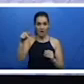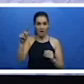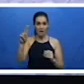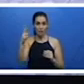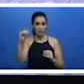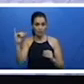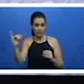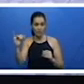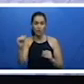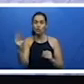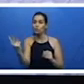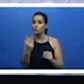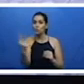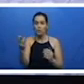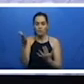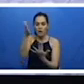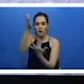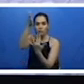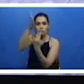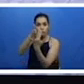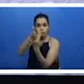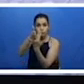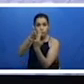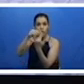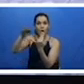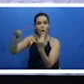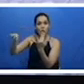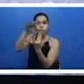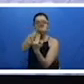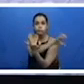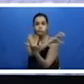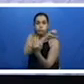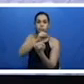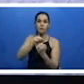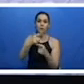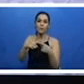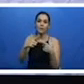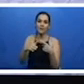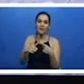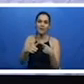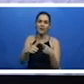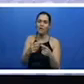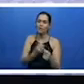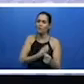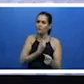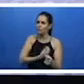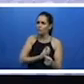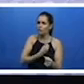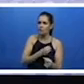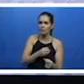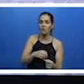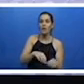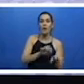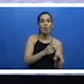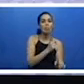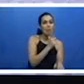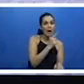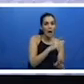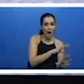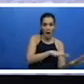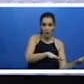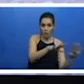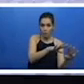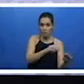dois lados. Isso tem a ver com o tipo de ambiente que esses animais sobrevivem. Eles apresentam dois estágios,